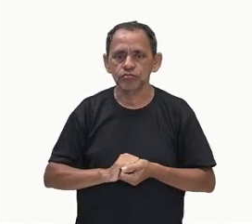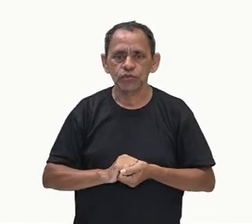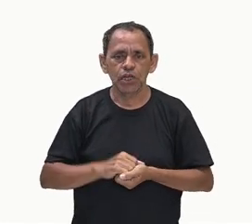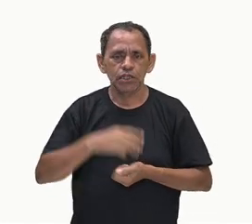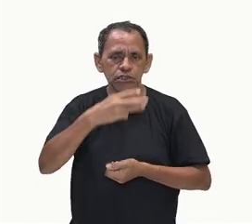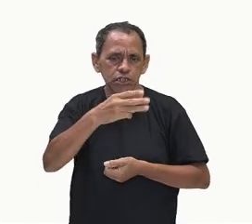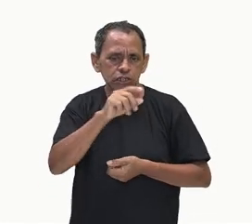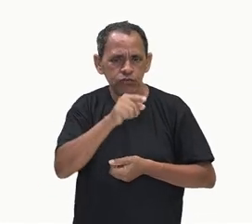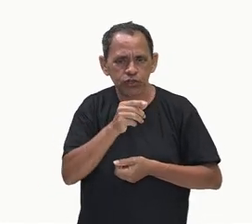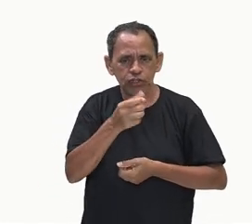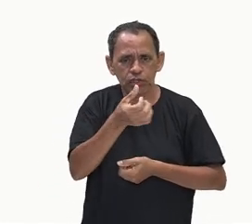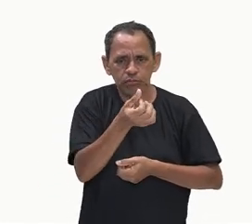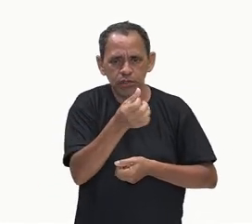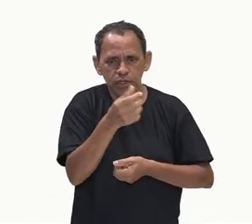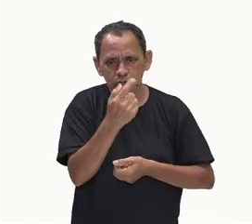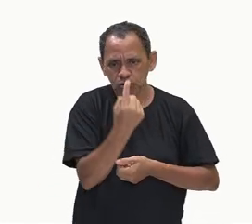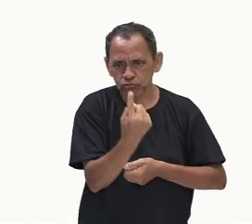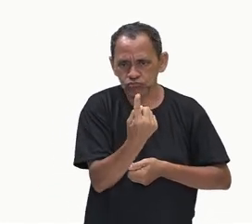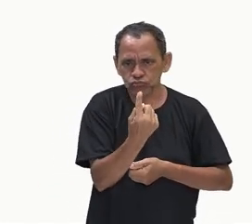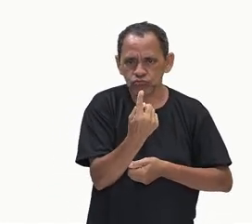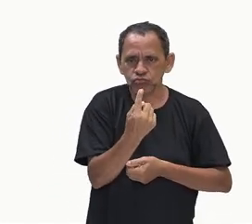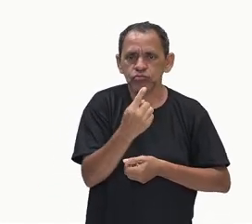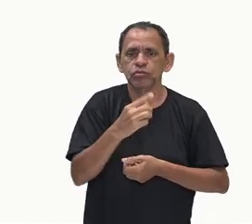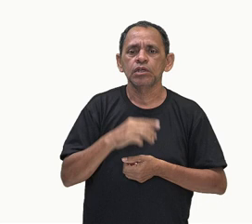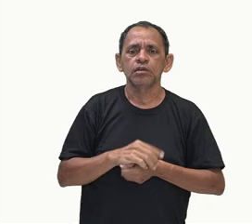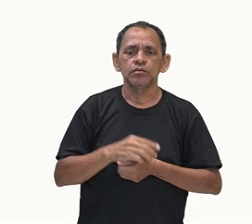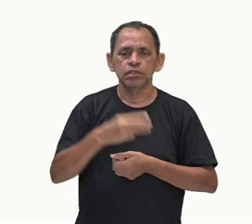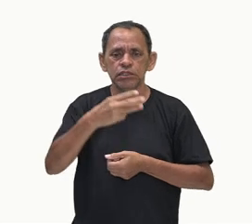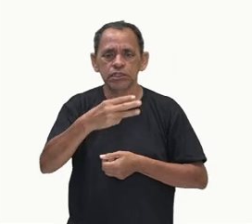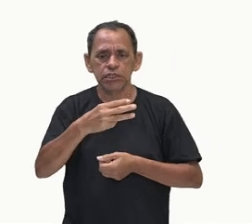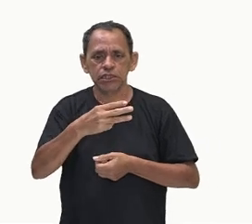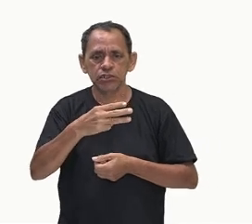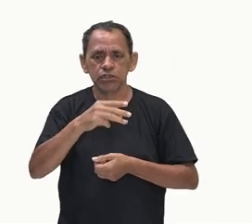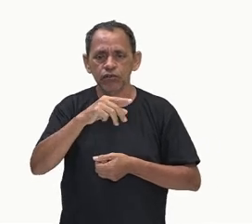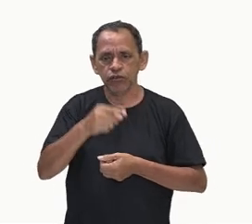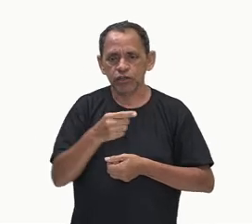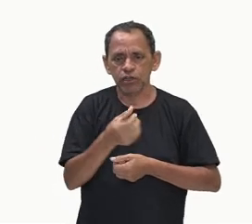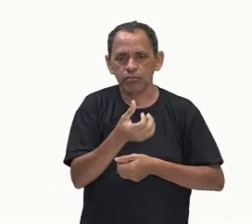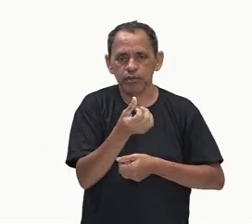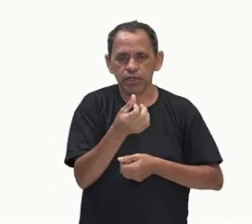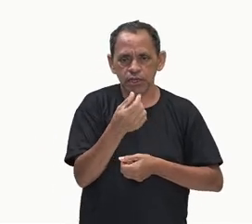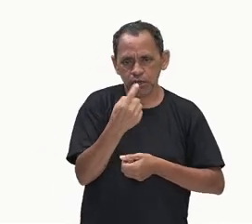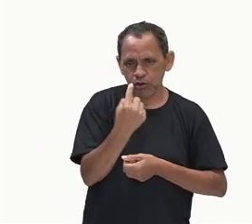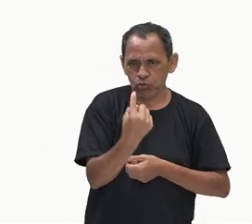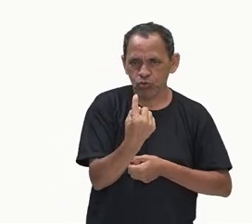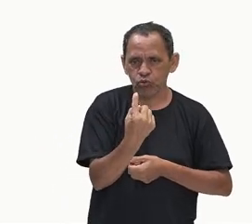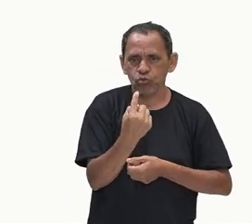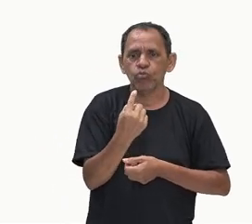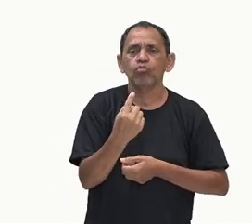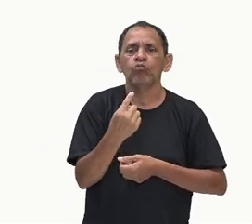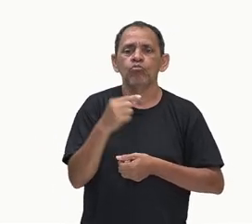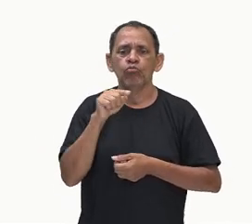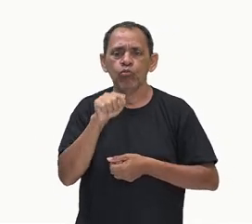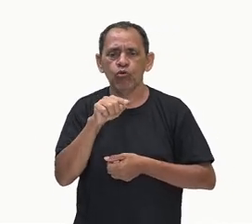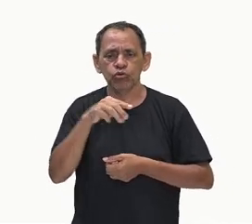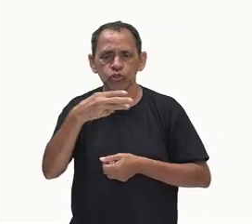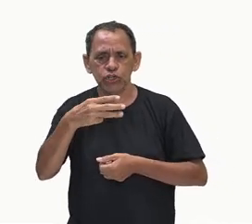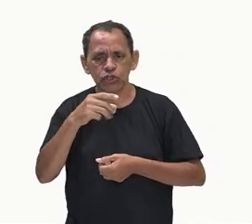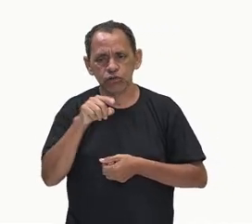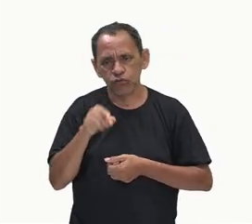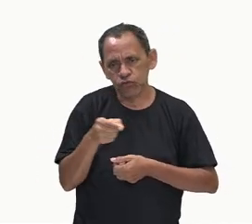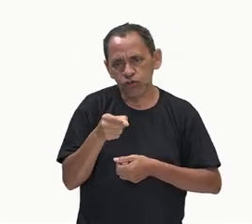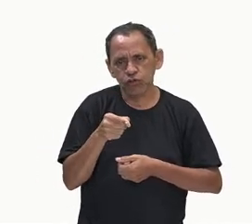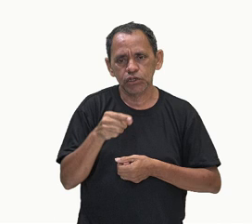61 por ce e 3,61 por 3,16 a gente não